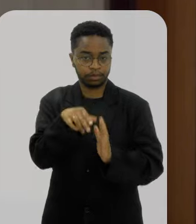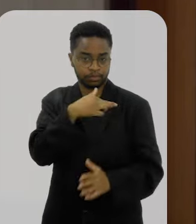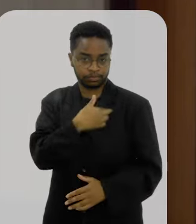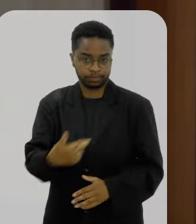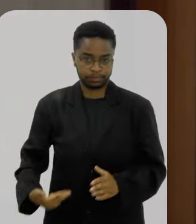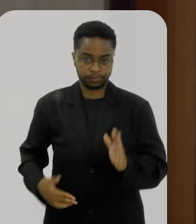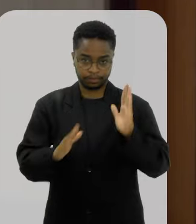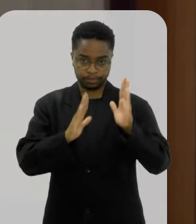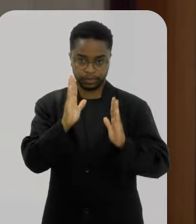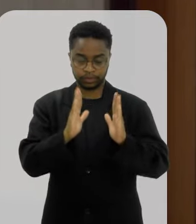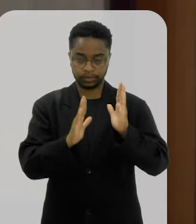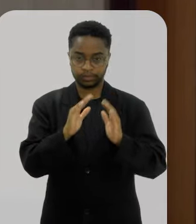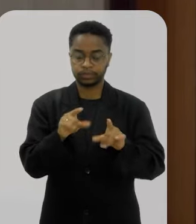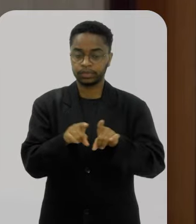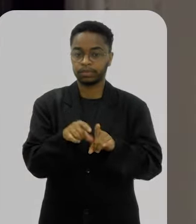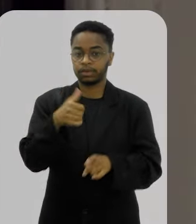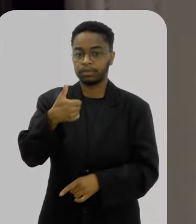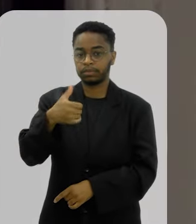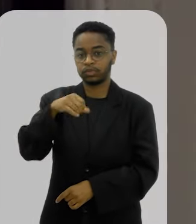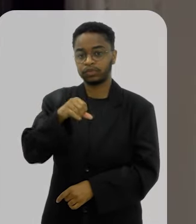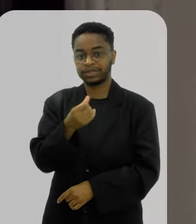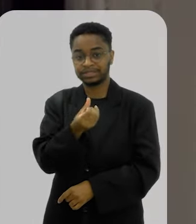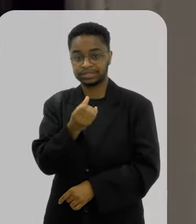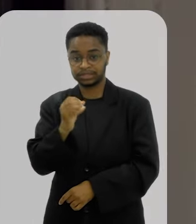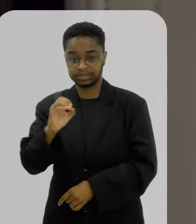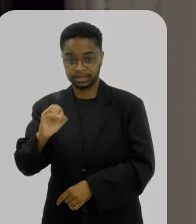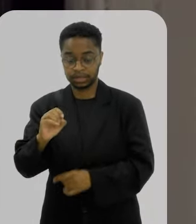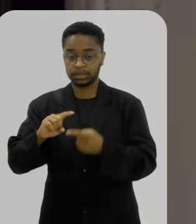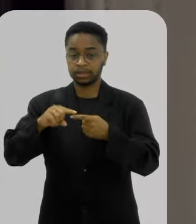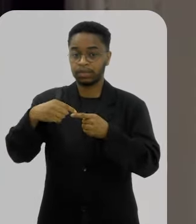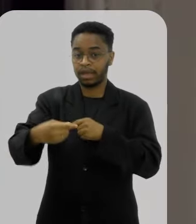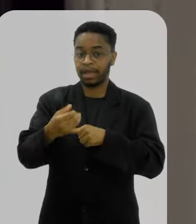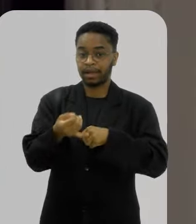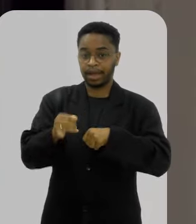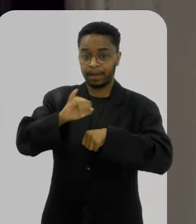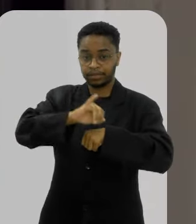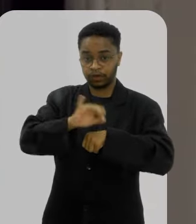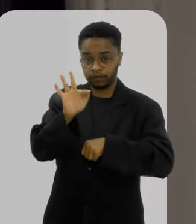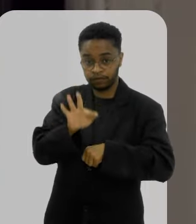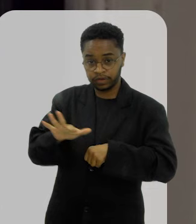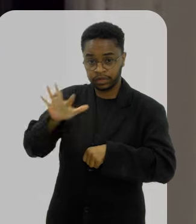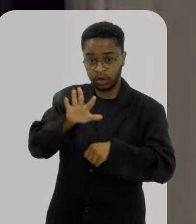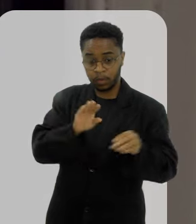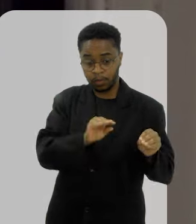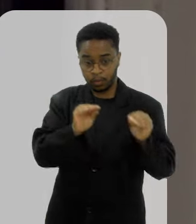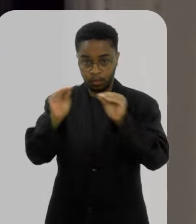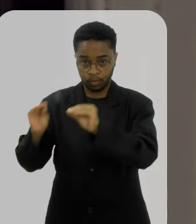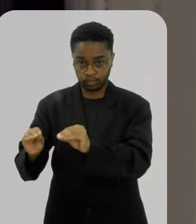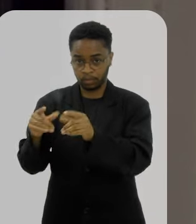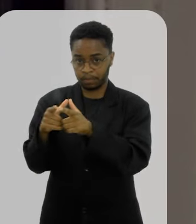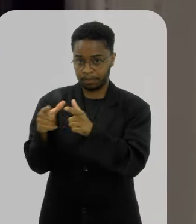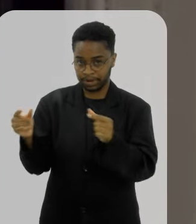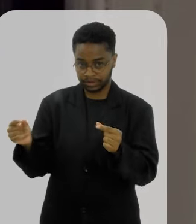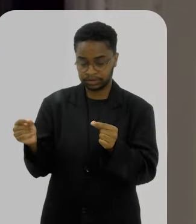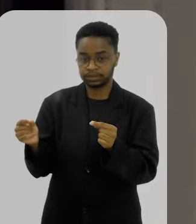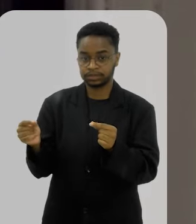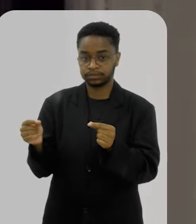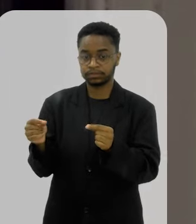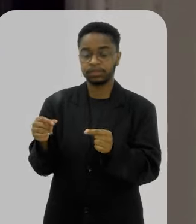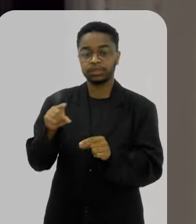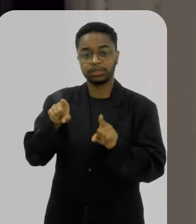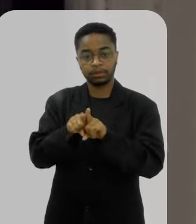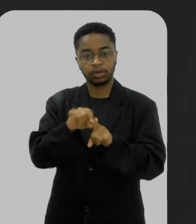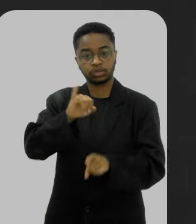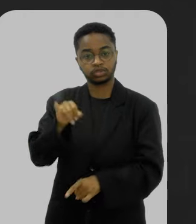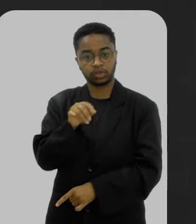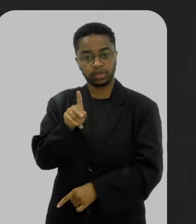República, do período republicano. Em 1960, quando a capital federal ela é transferida para